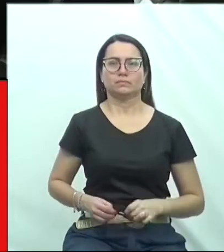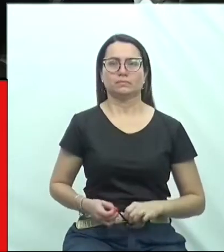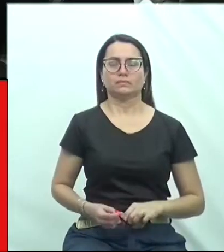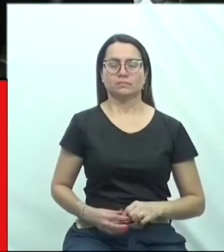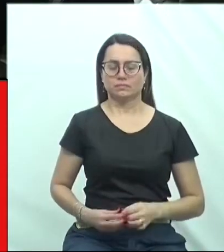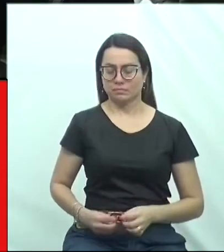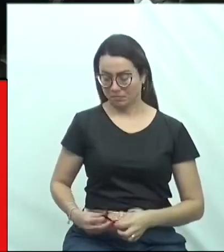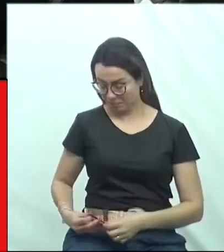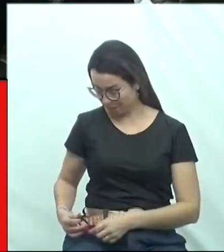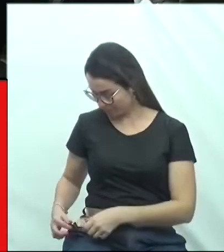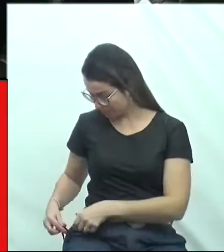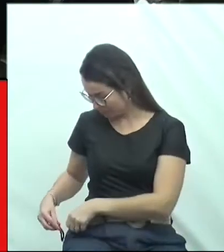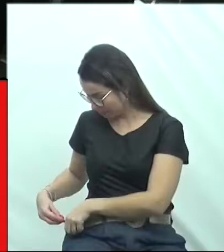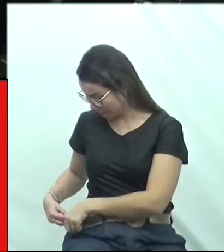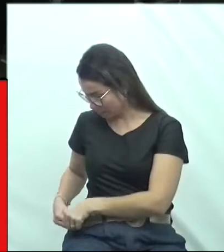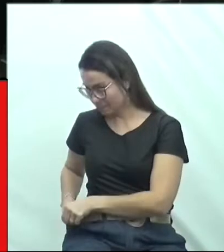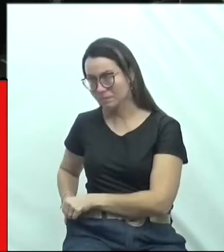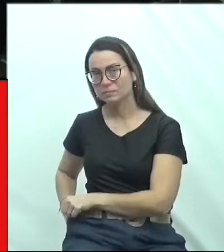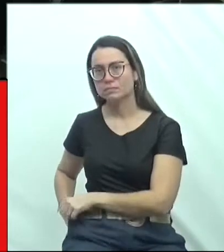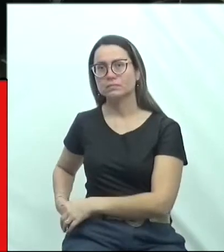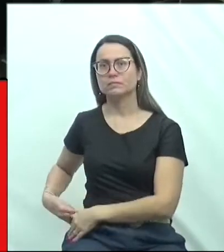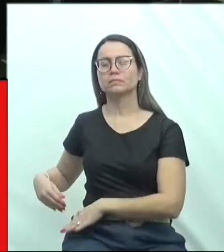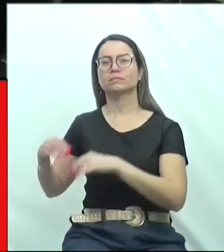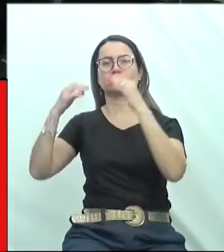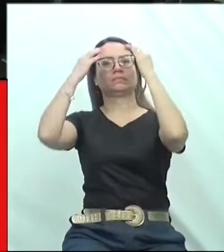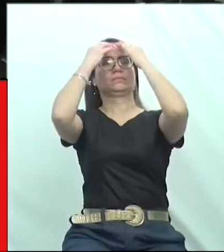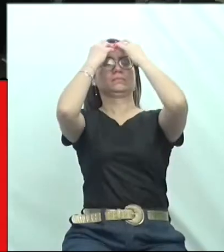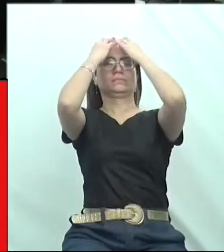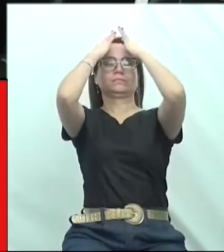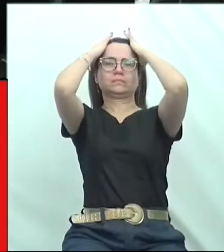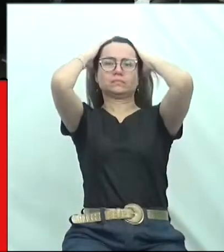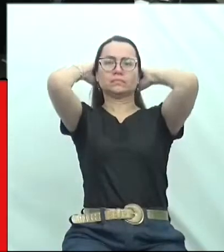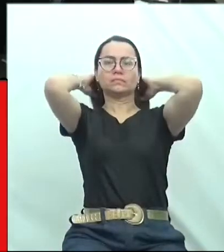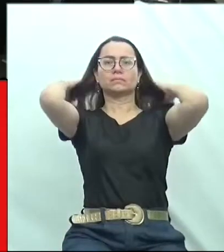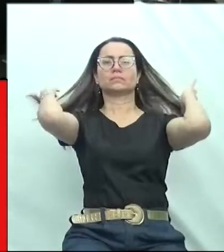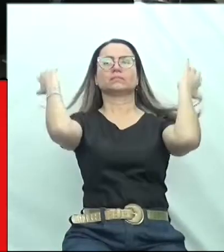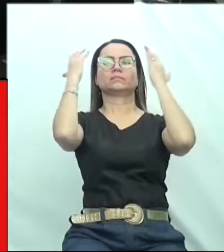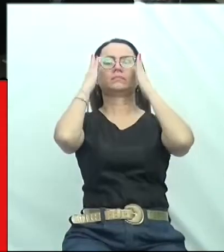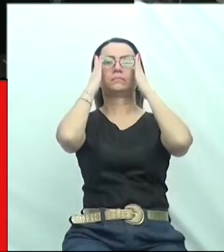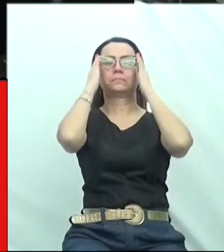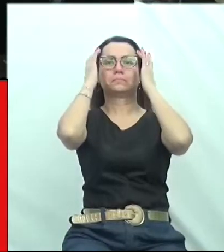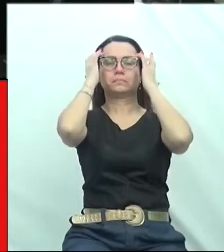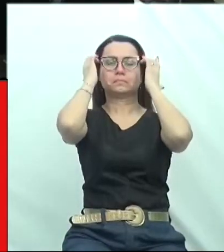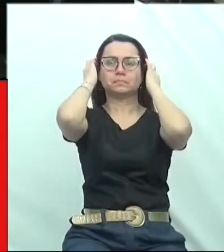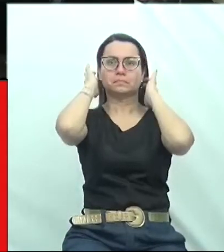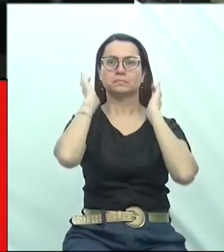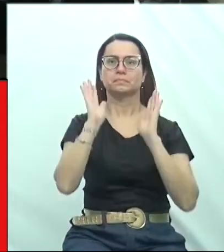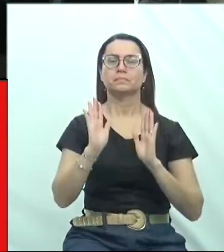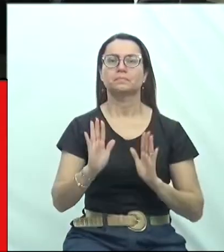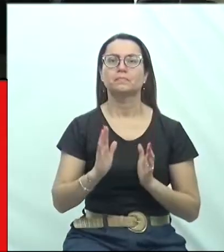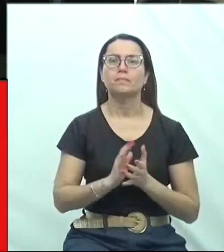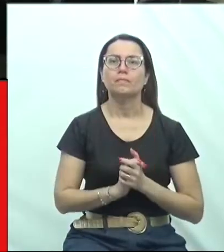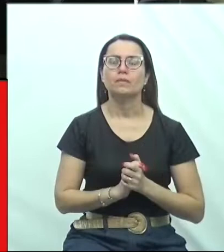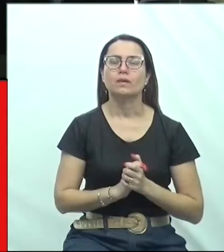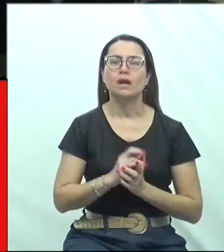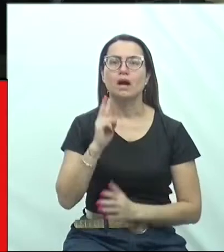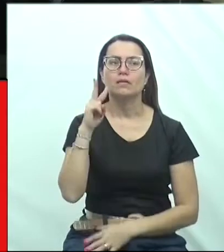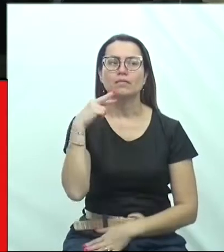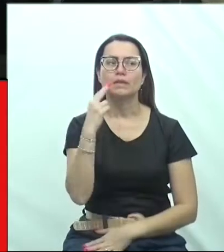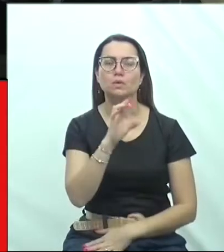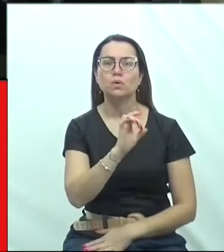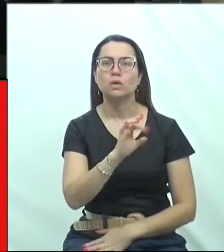Presidente, vereadores e vereadoras, o público nos assiste, os nossos convidados, eu fui contemplado pela última resposta da Fernanda, né?